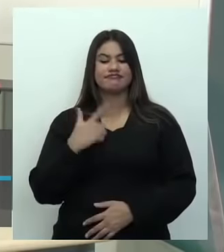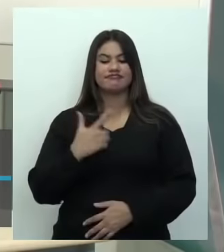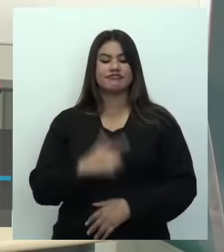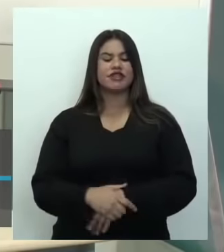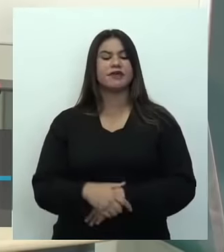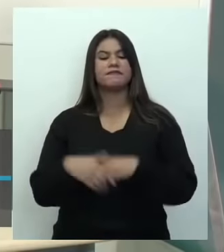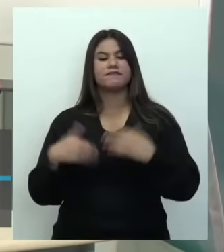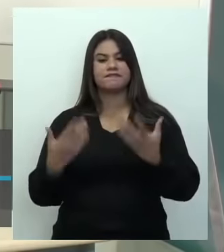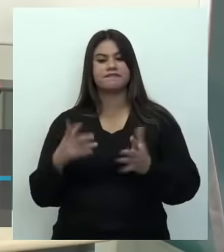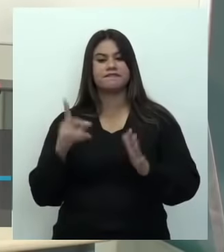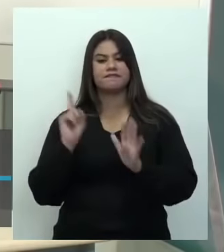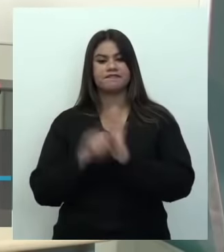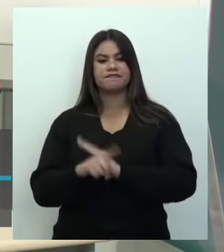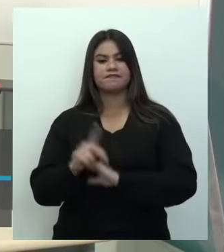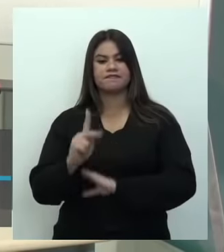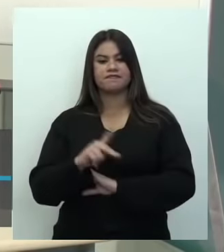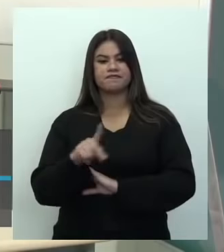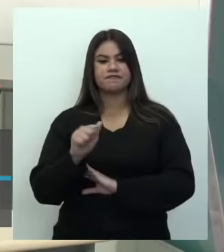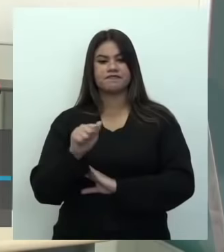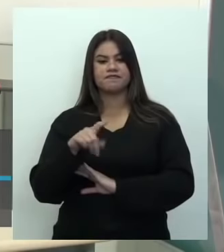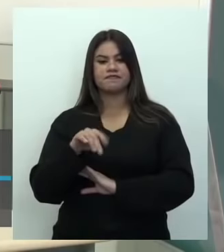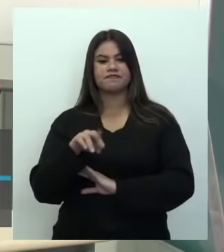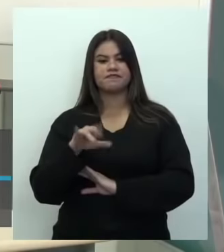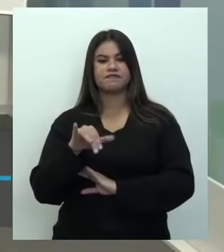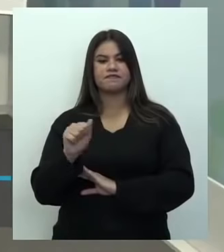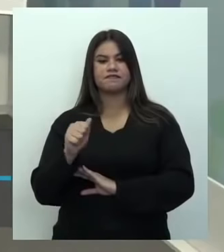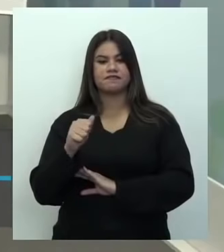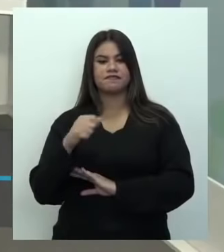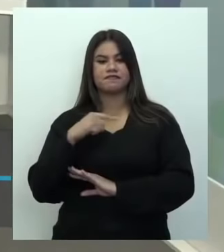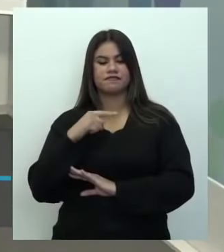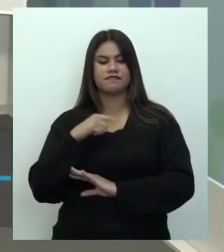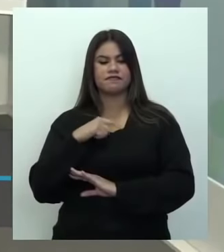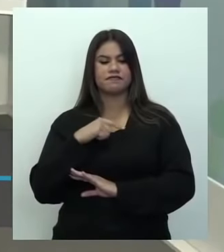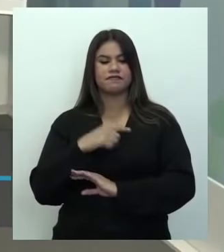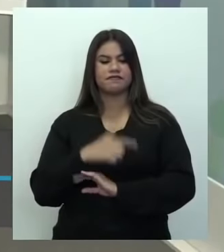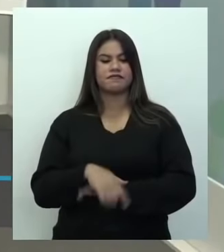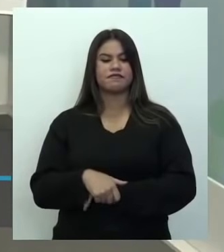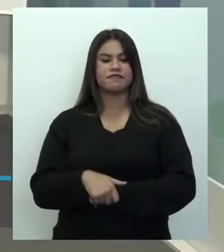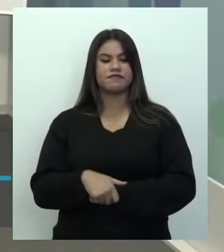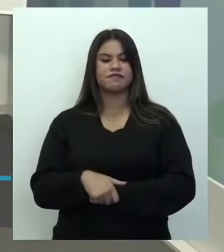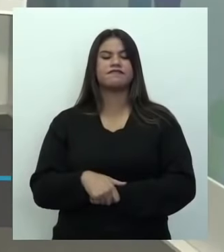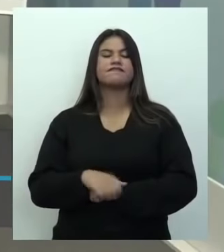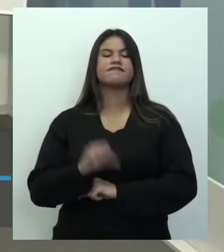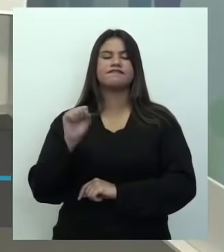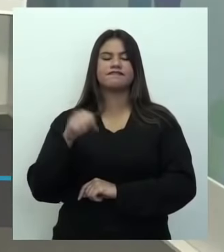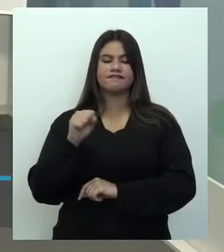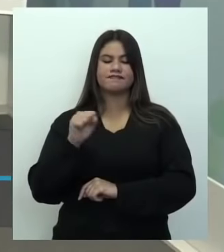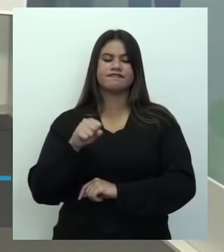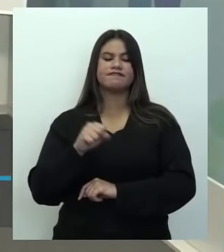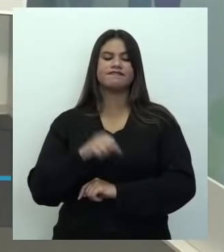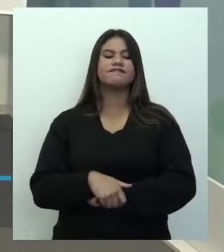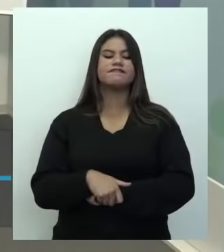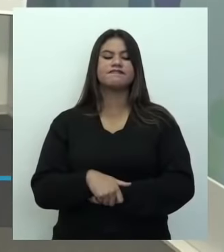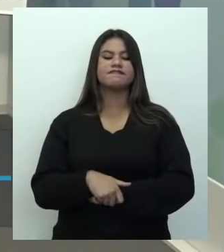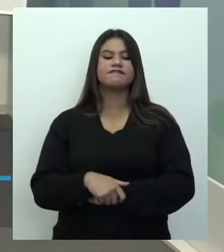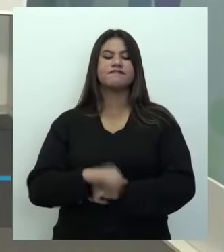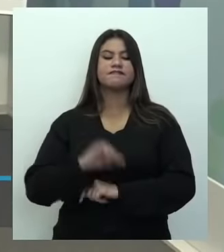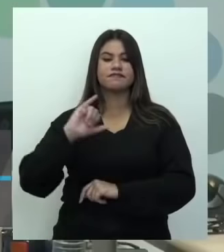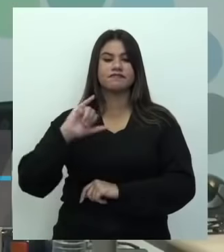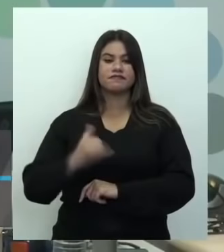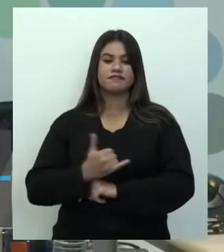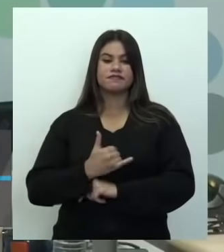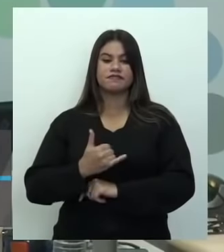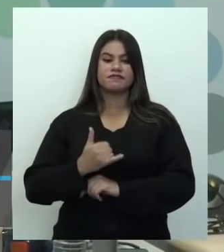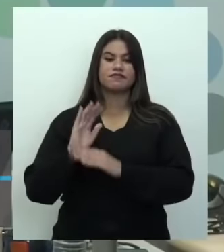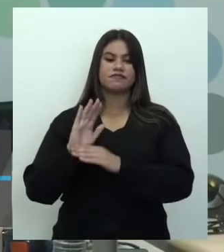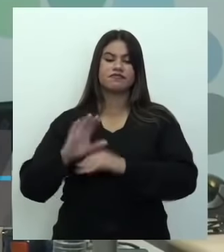para a professora Andréia se nós tivemos algumas contribuições. Isso, professora, tivemos sim. E eu queria aproveitar para fazer um esclarecimento,